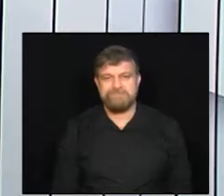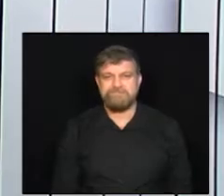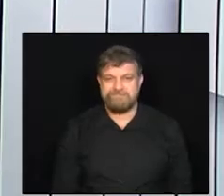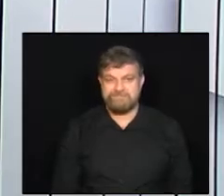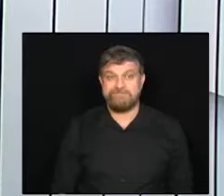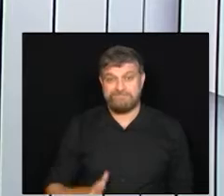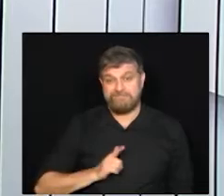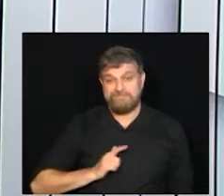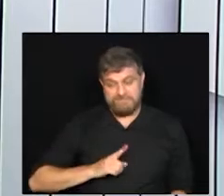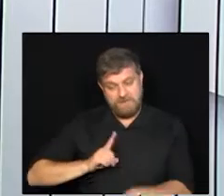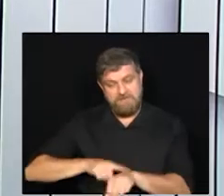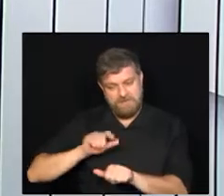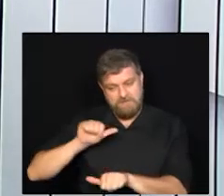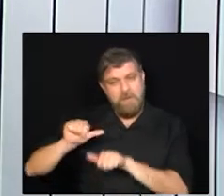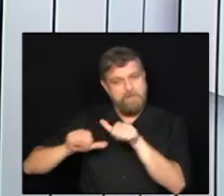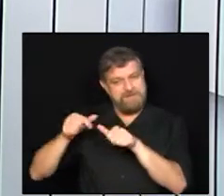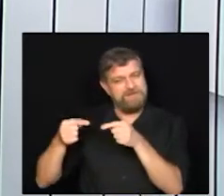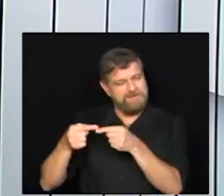Tempos de mudanças, né?